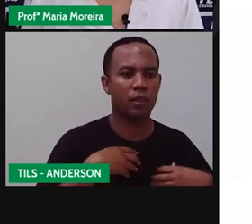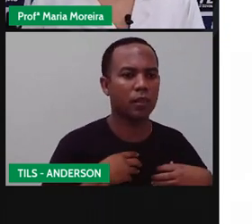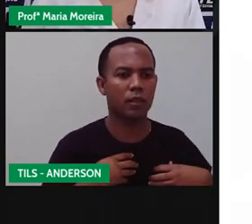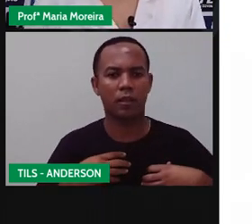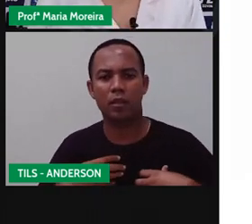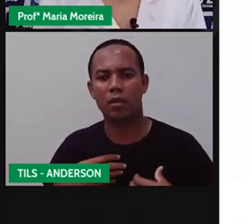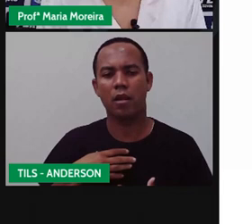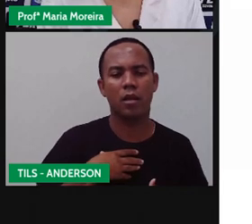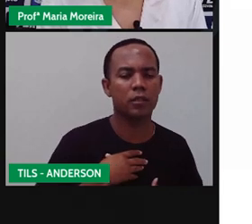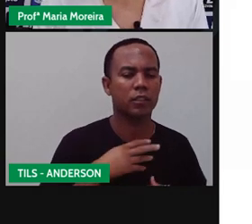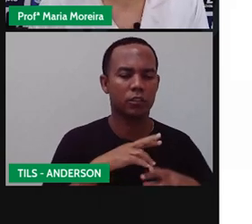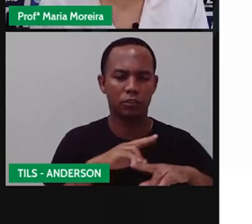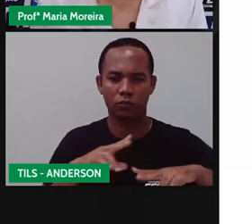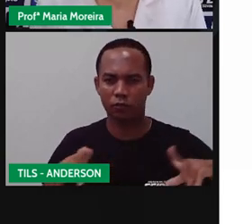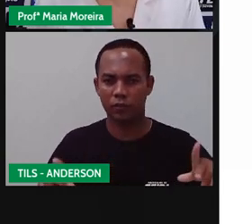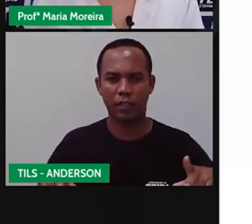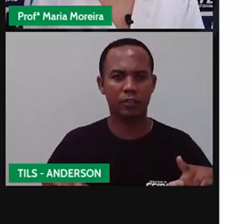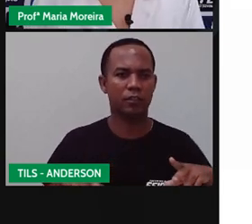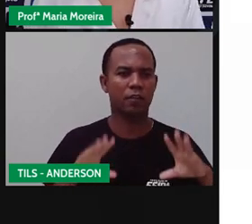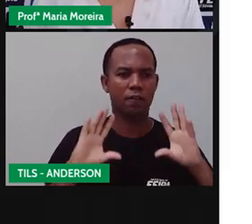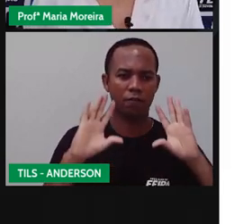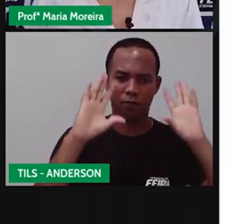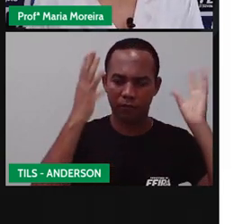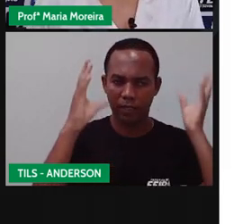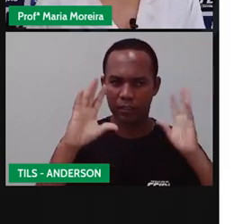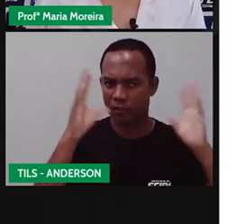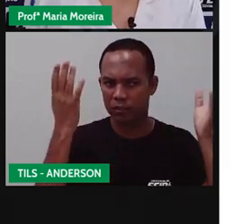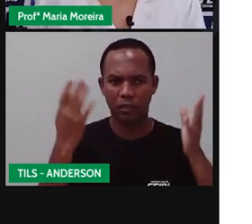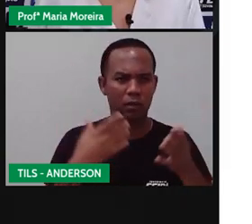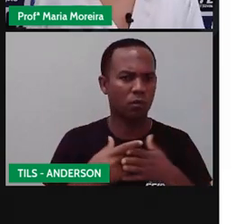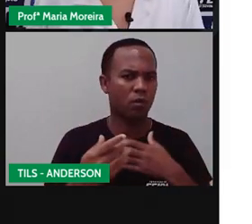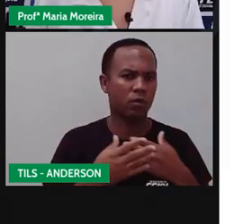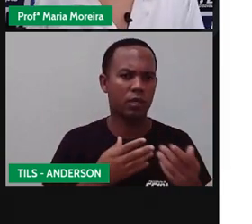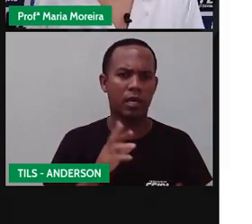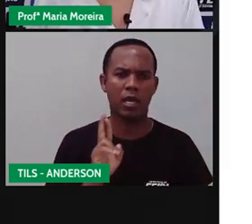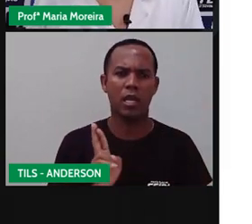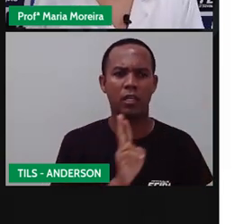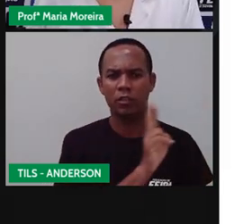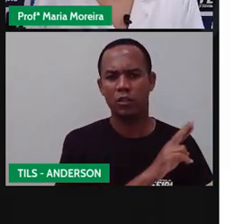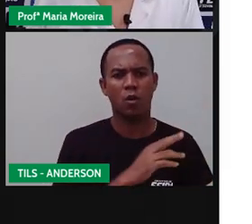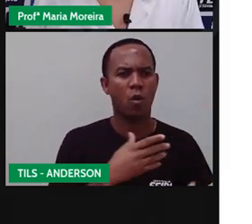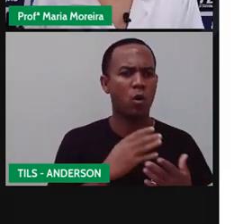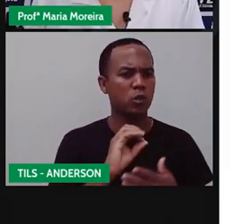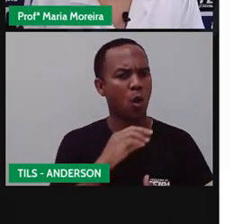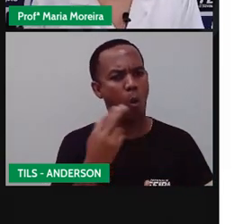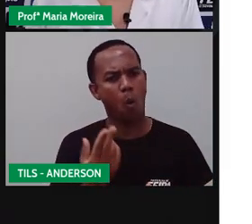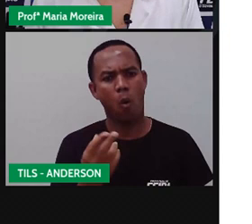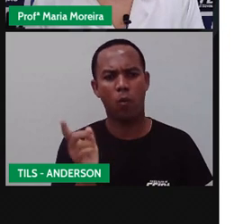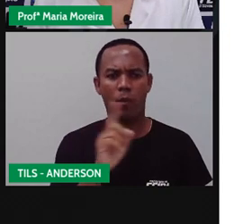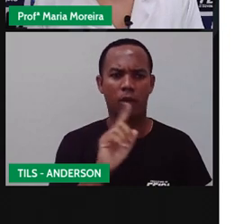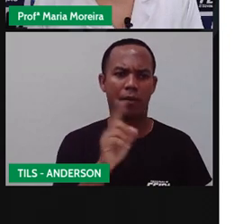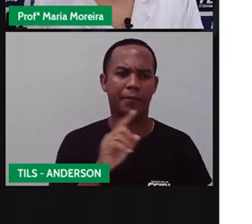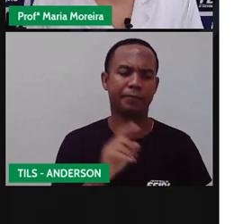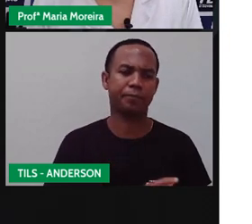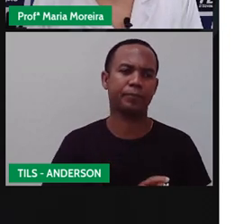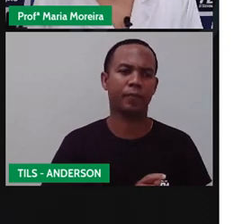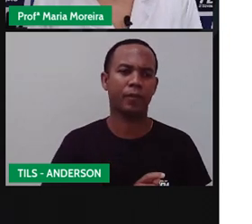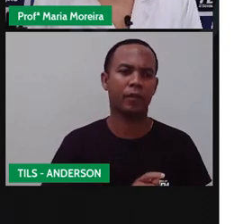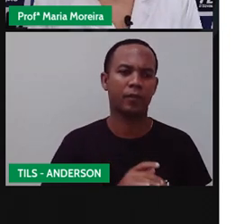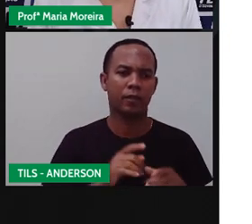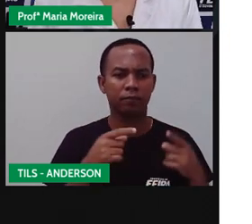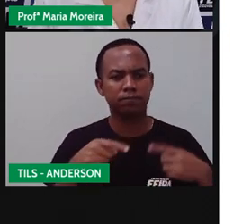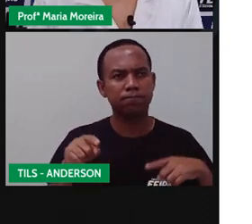em vários rituais, né, sejam eles religiosos, na sua maioria ou não. A maioria dos